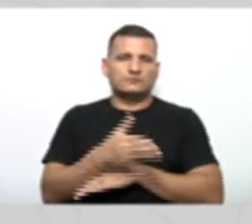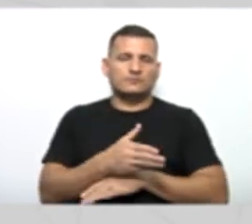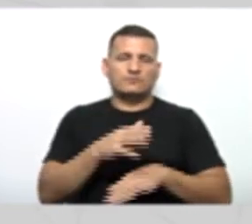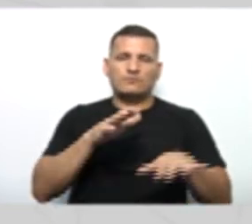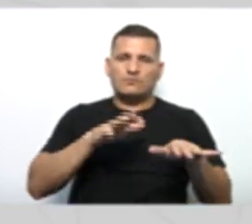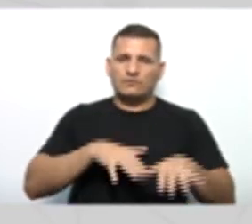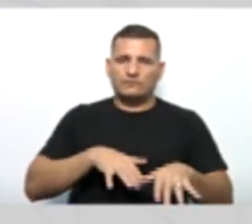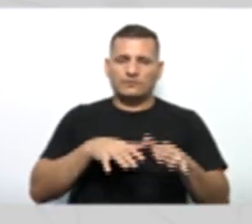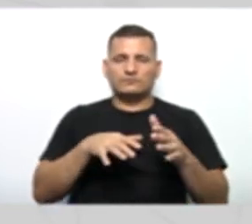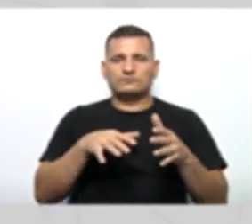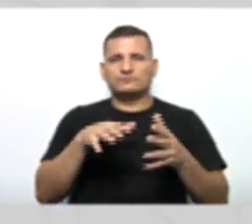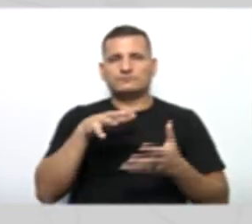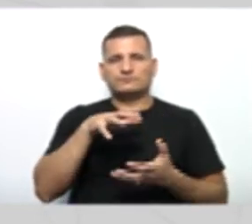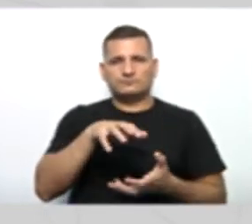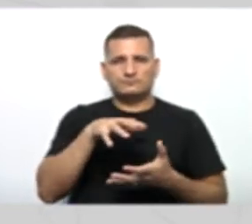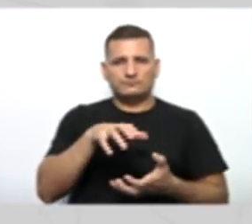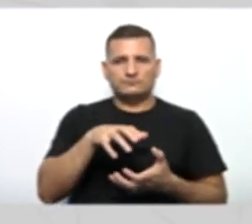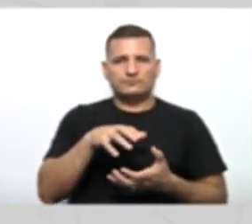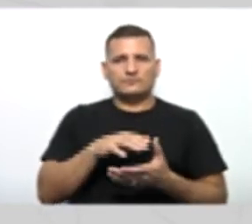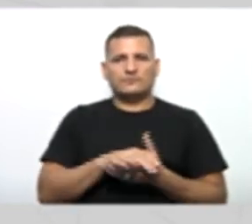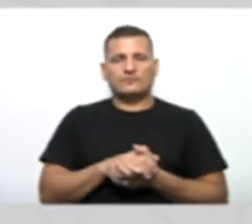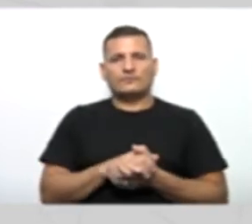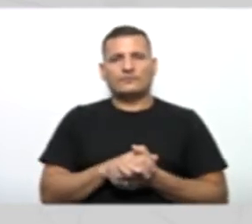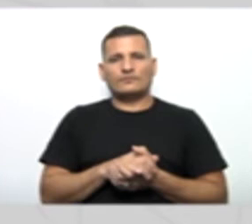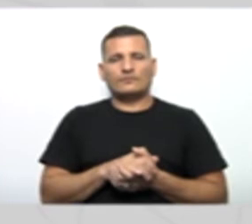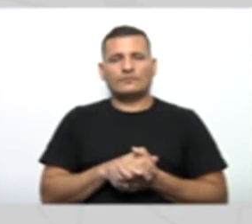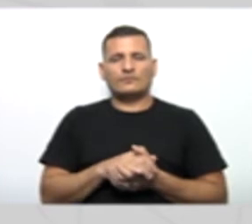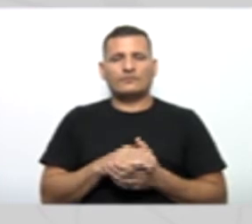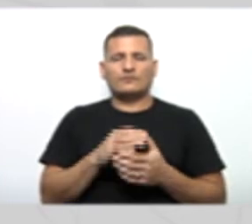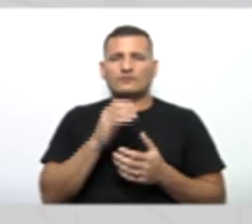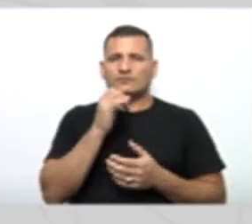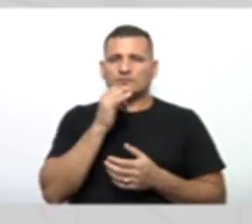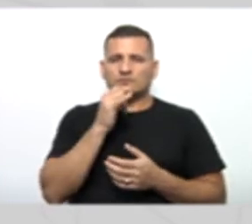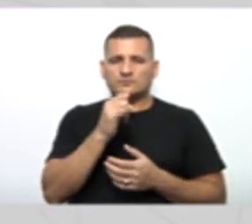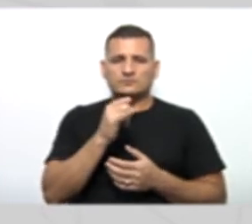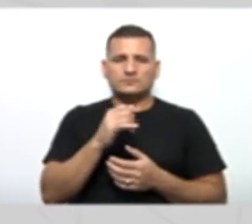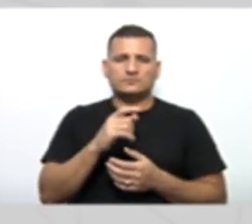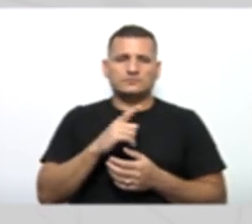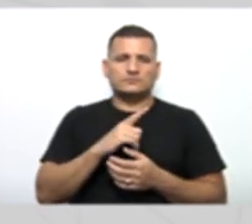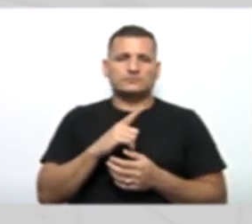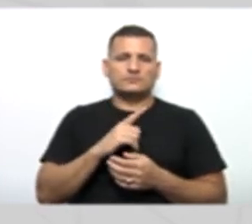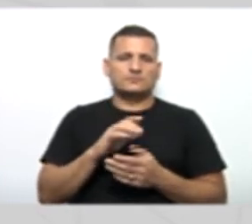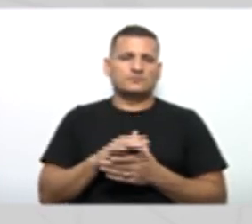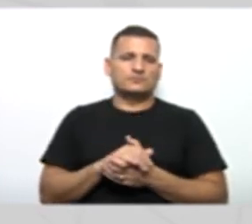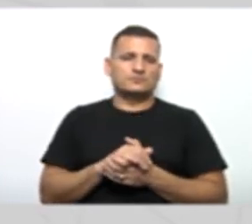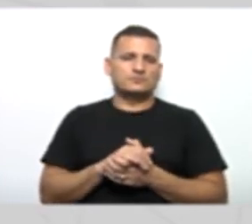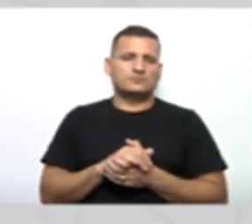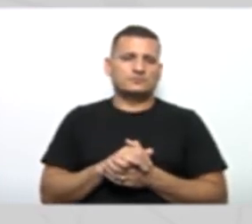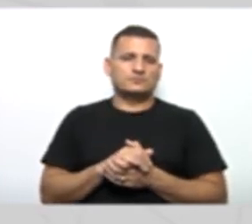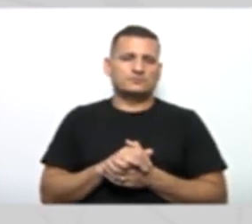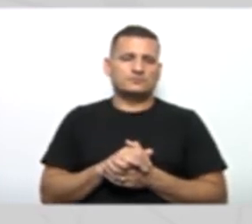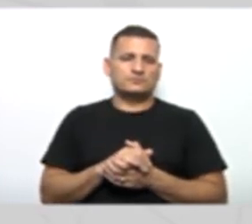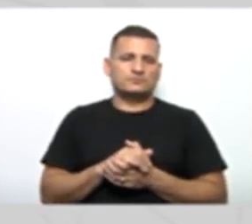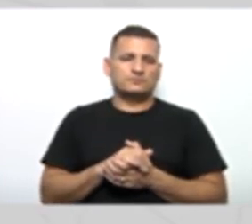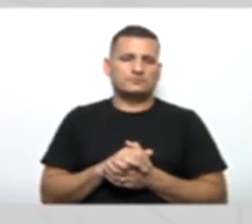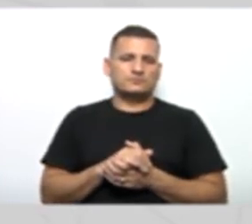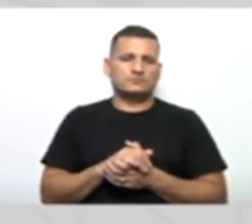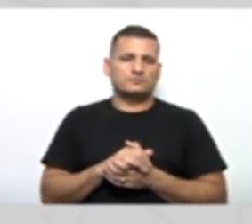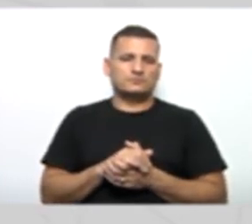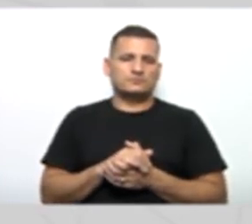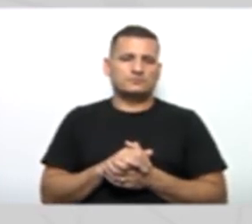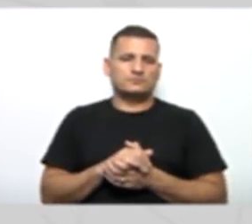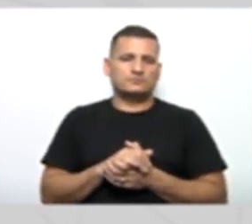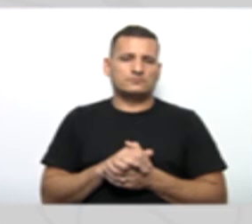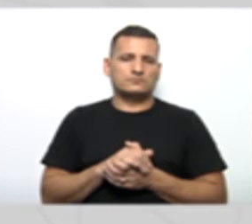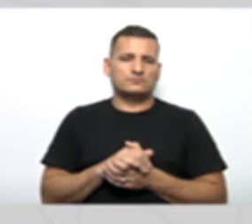movimento grevista principalmente aqueles em que a pressões de superiores hierárquicos contratante interessados é algo legal né é